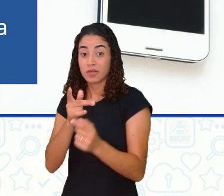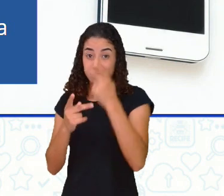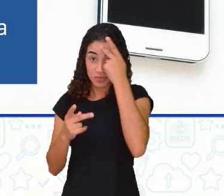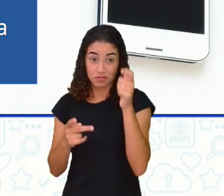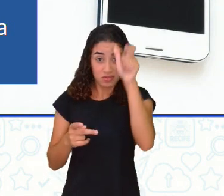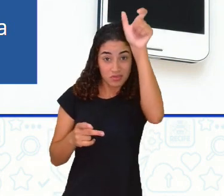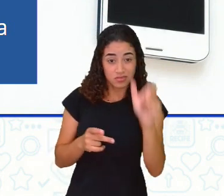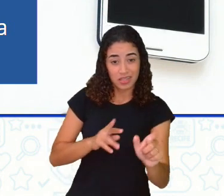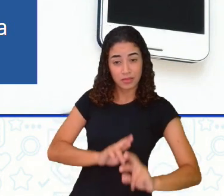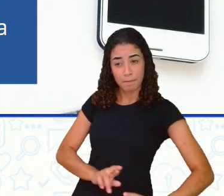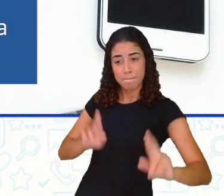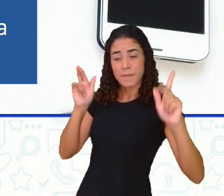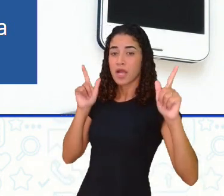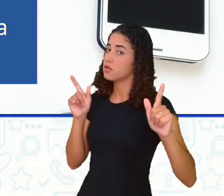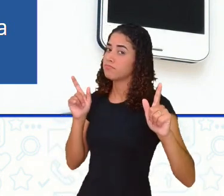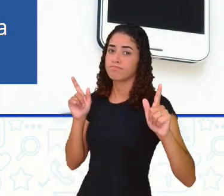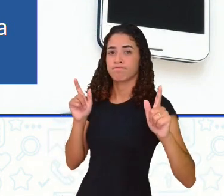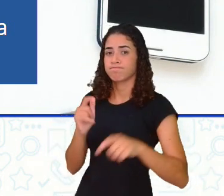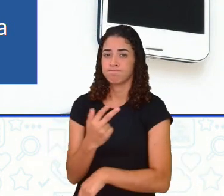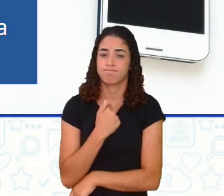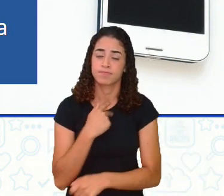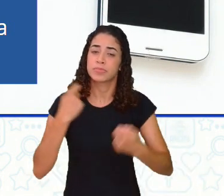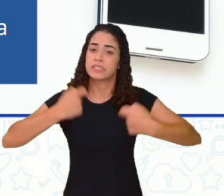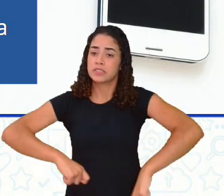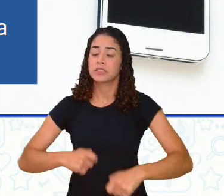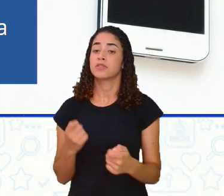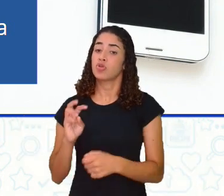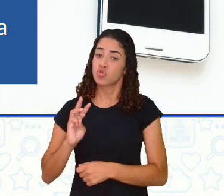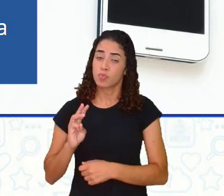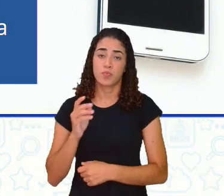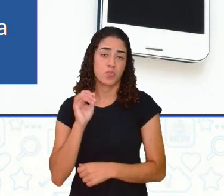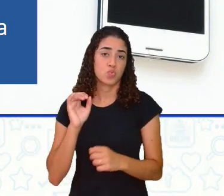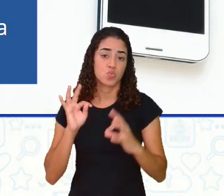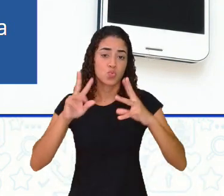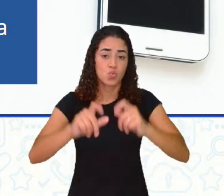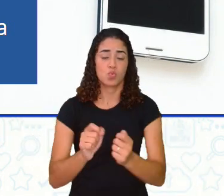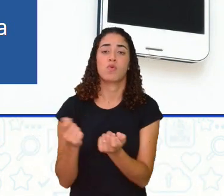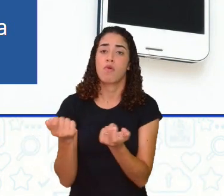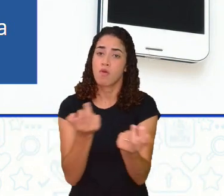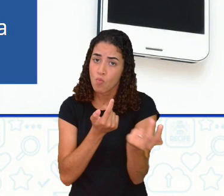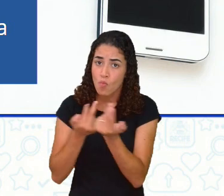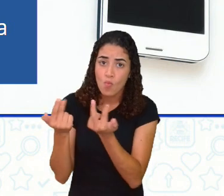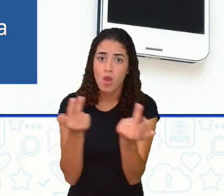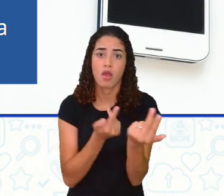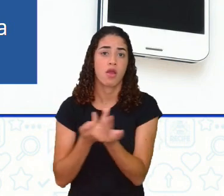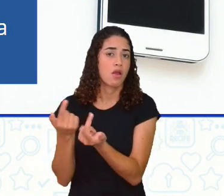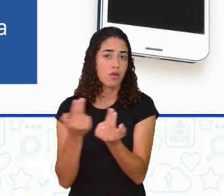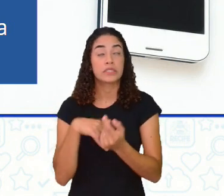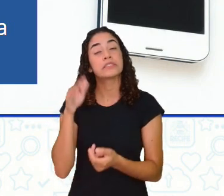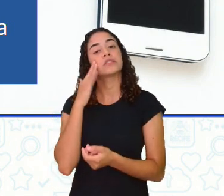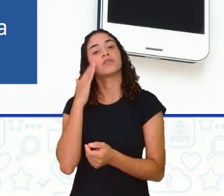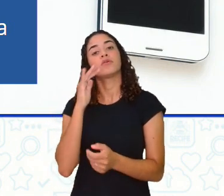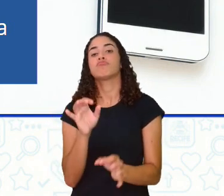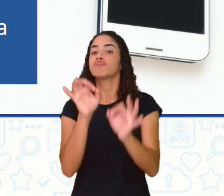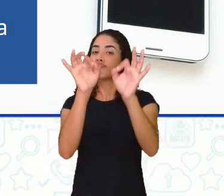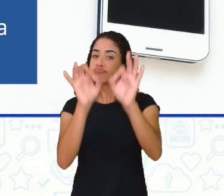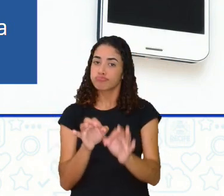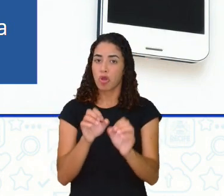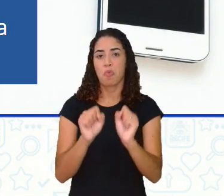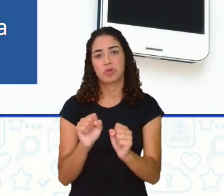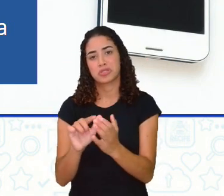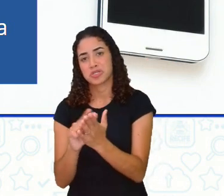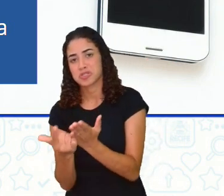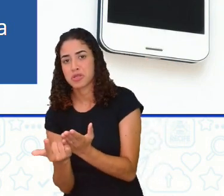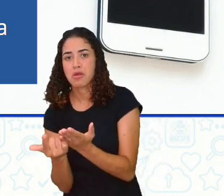Ingrid ou do que ela foi entendida pela professora Adriana. Nós três, como público e leitores de um jornal